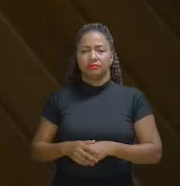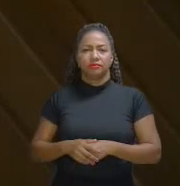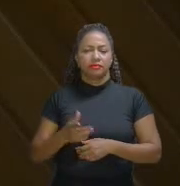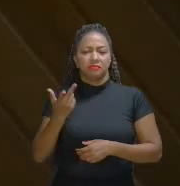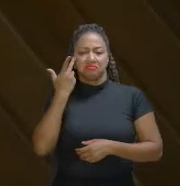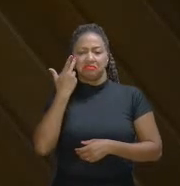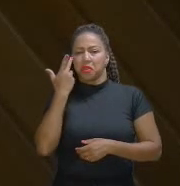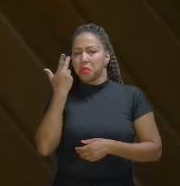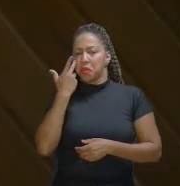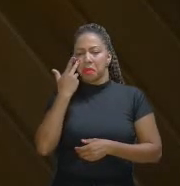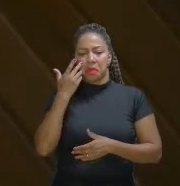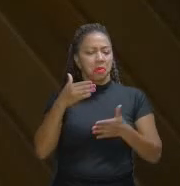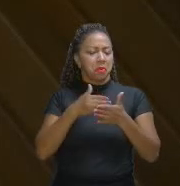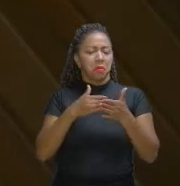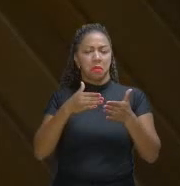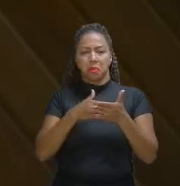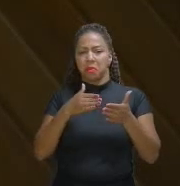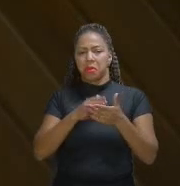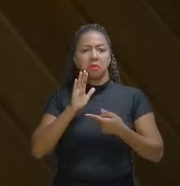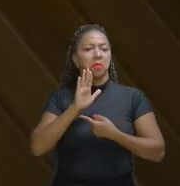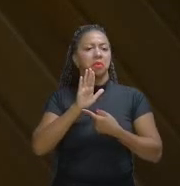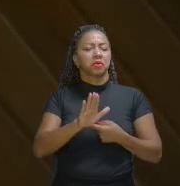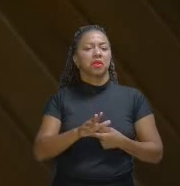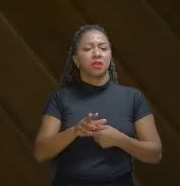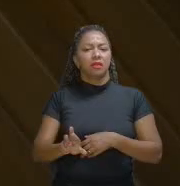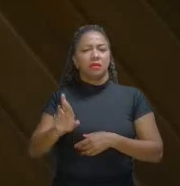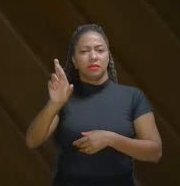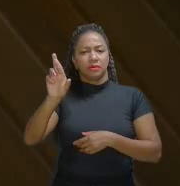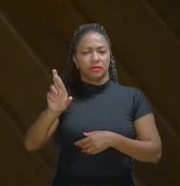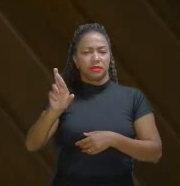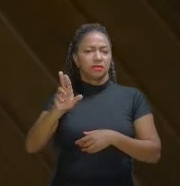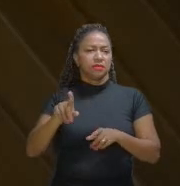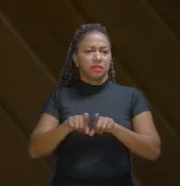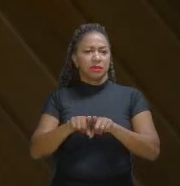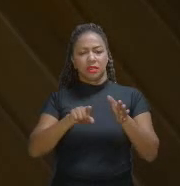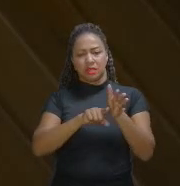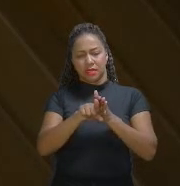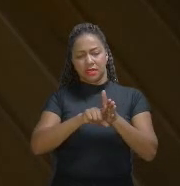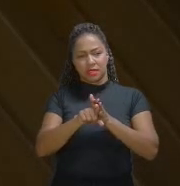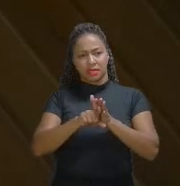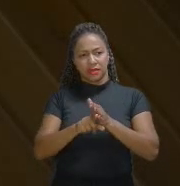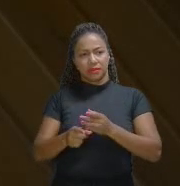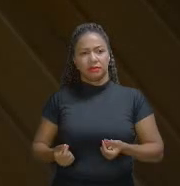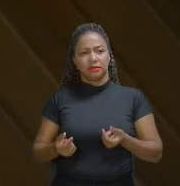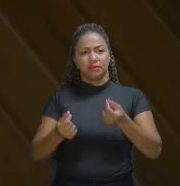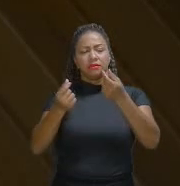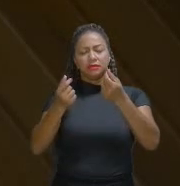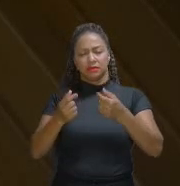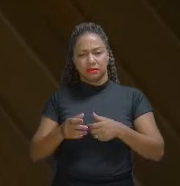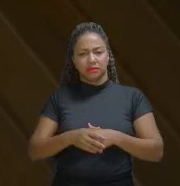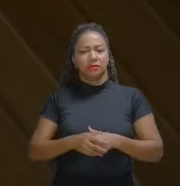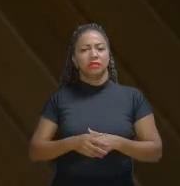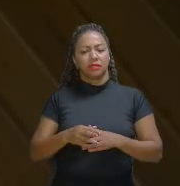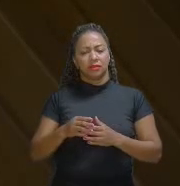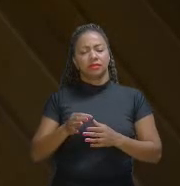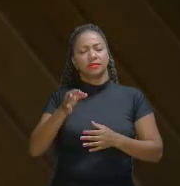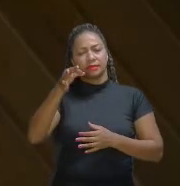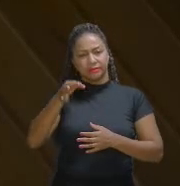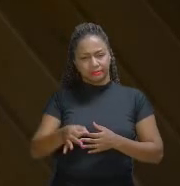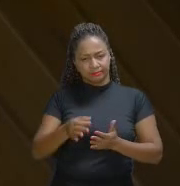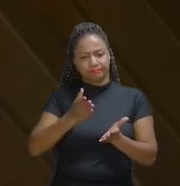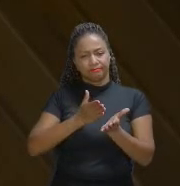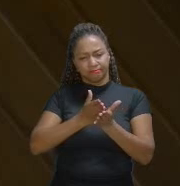não impede a identificação dos responsáveis, tampouco compromete a análise da movimentação financeira ou a regularidade